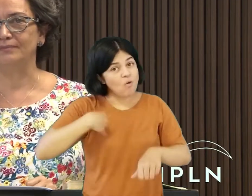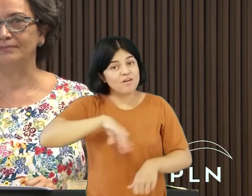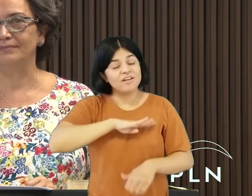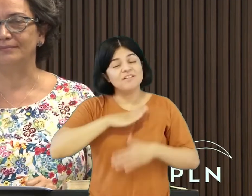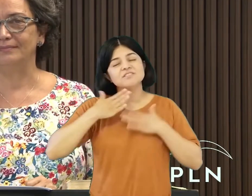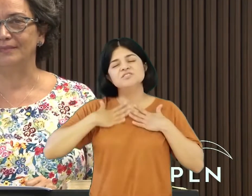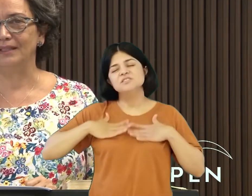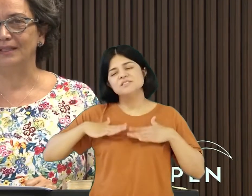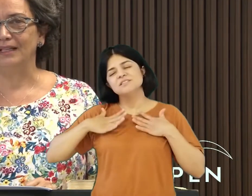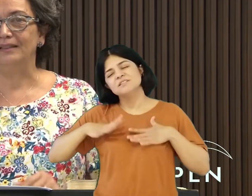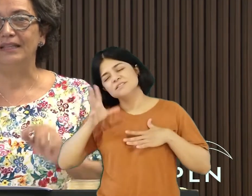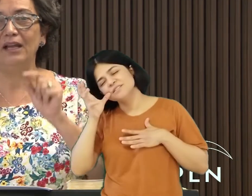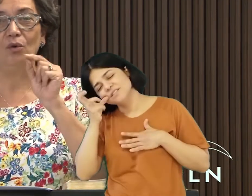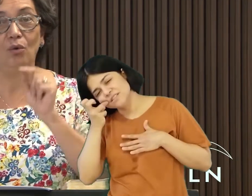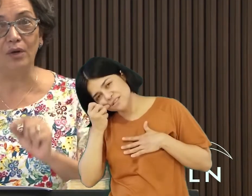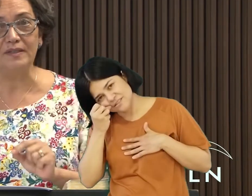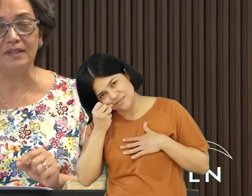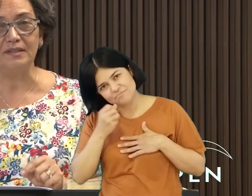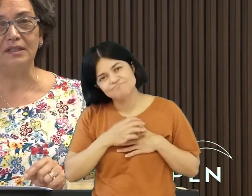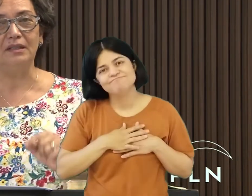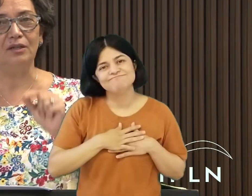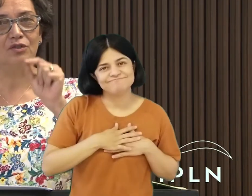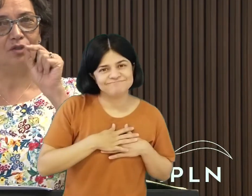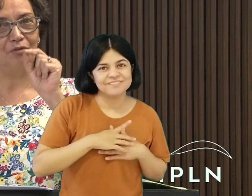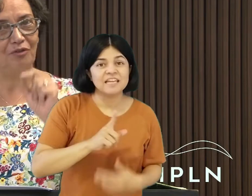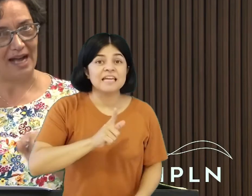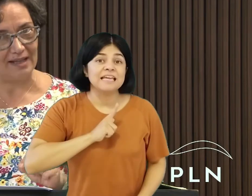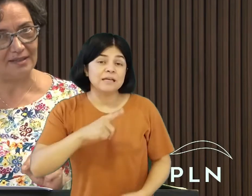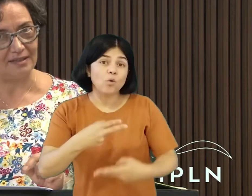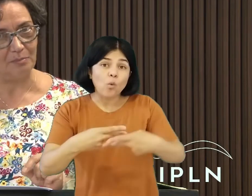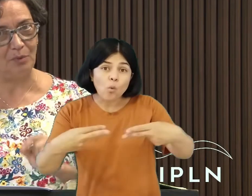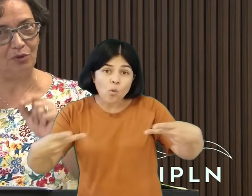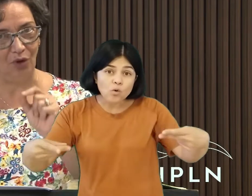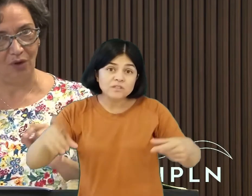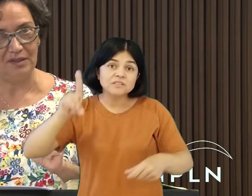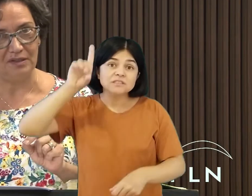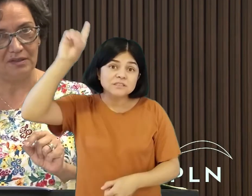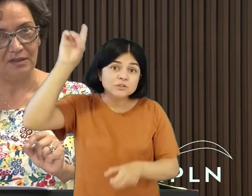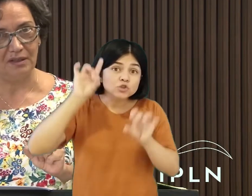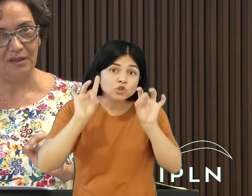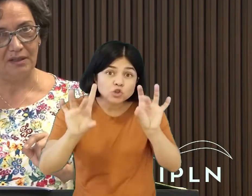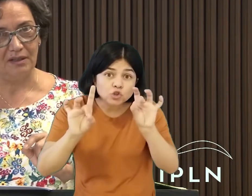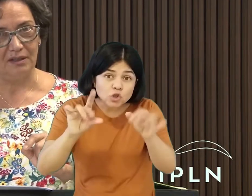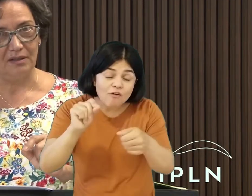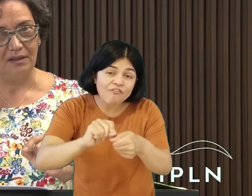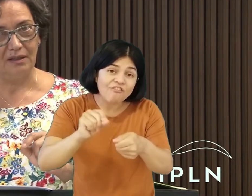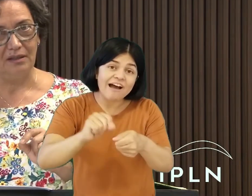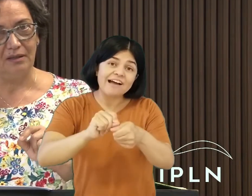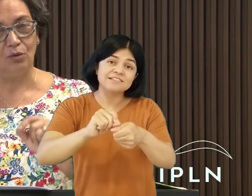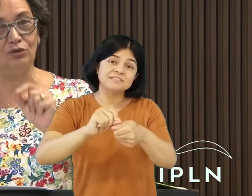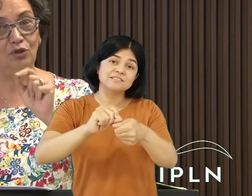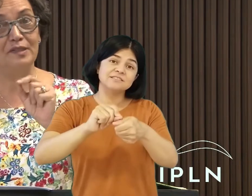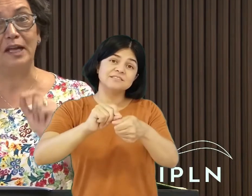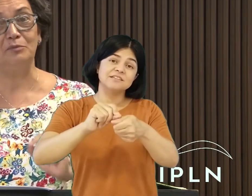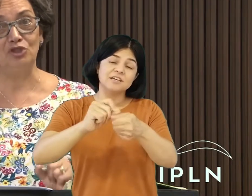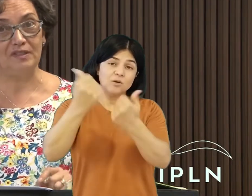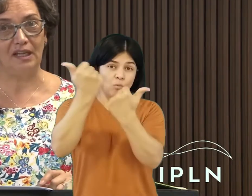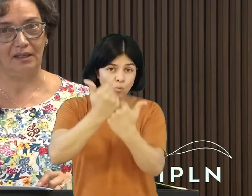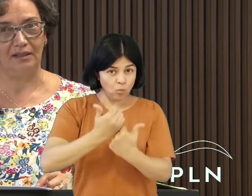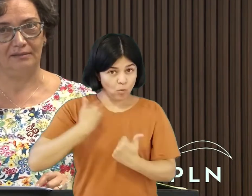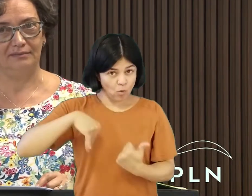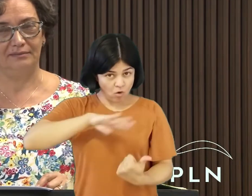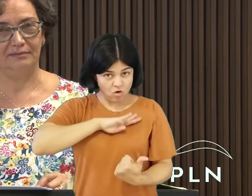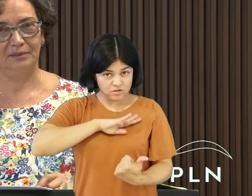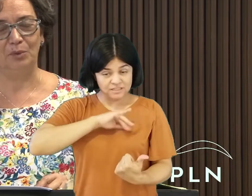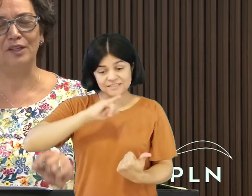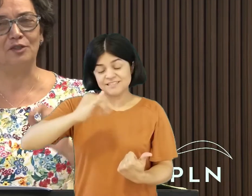descansamos. Tem coisas que Deus só faz por nós quando nós saímos de